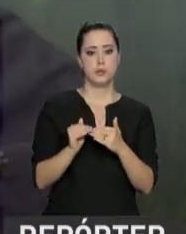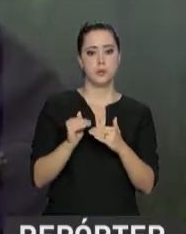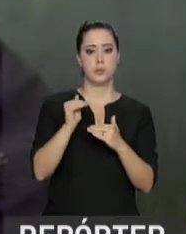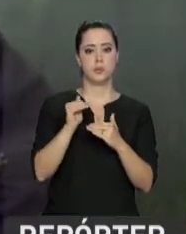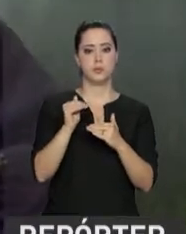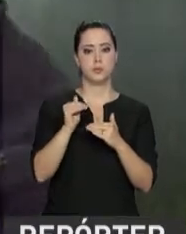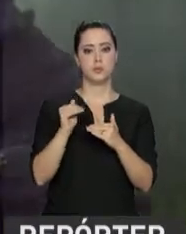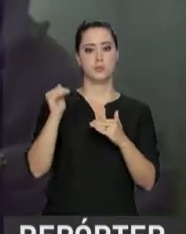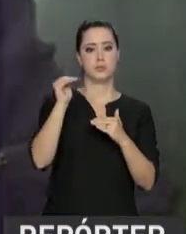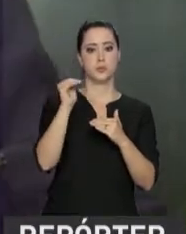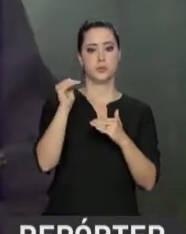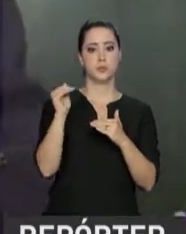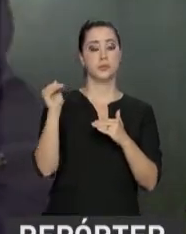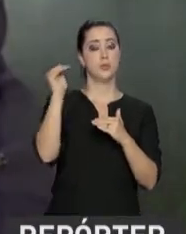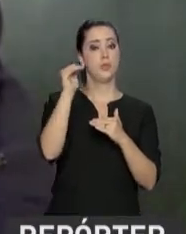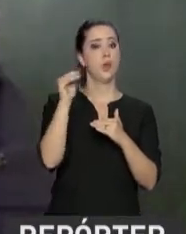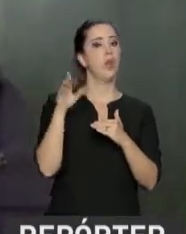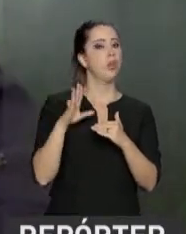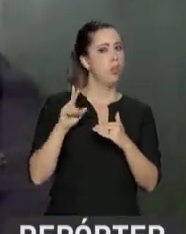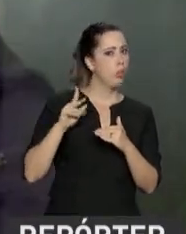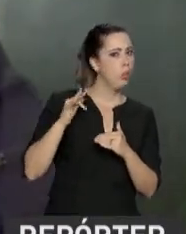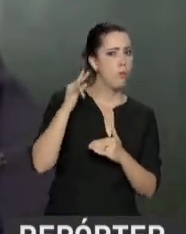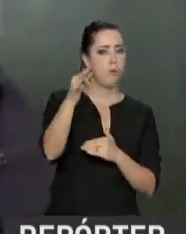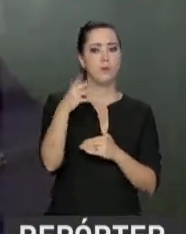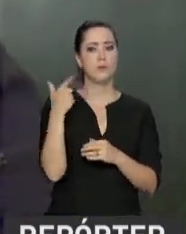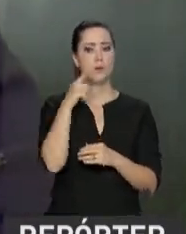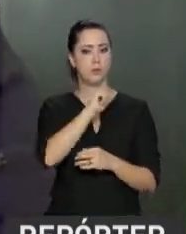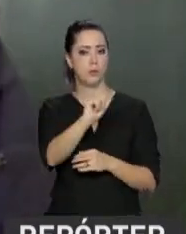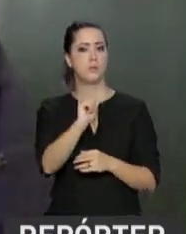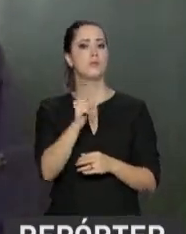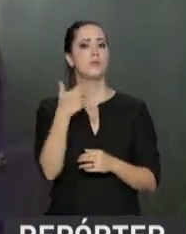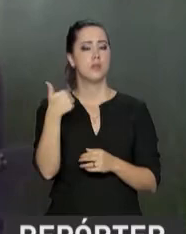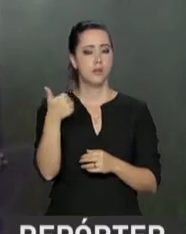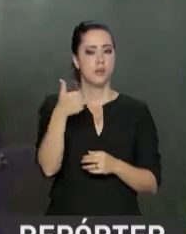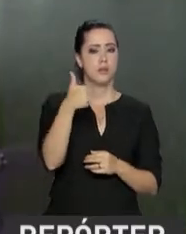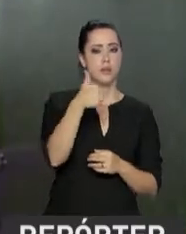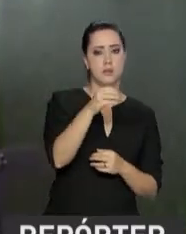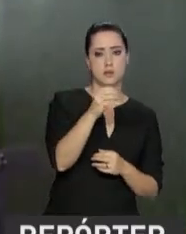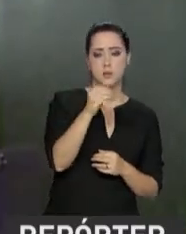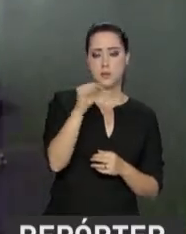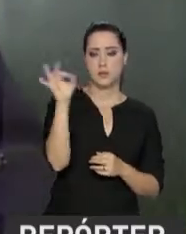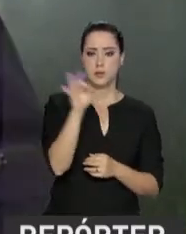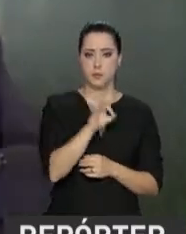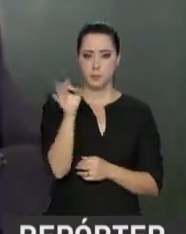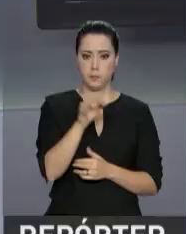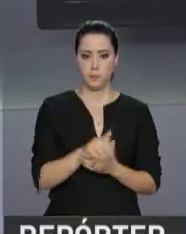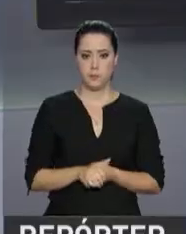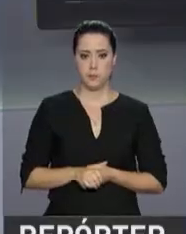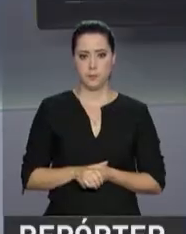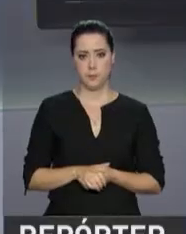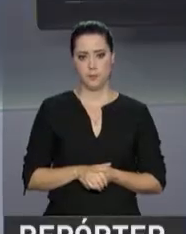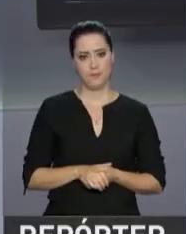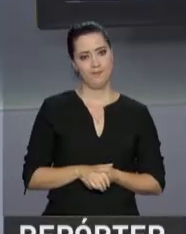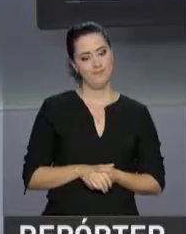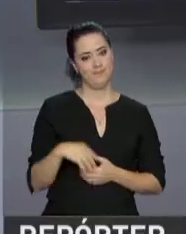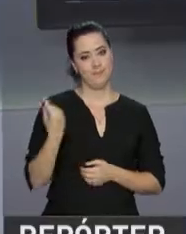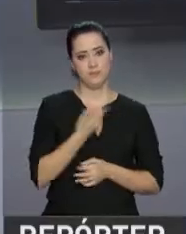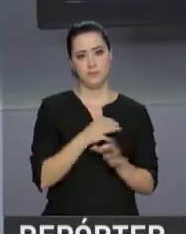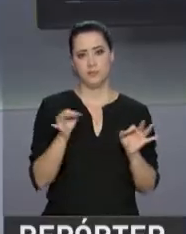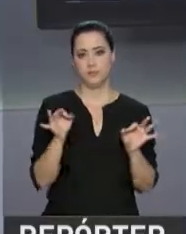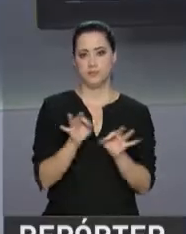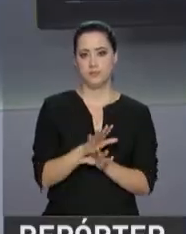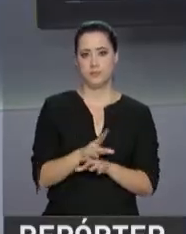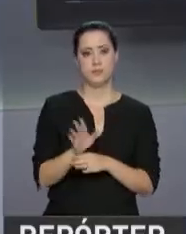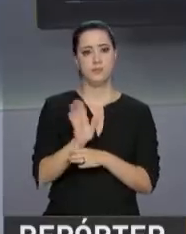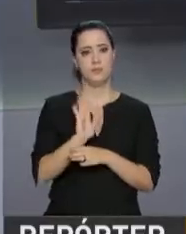cobertura nós vamos ter aí condições de chegar rapidamente aos 100% e nós ficamos